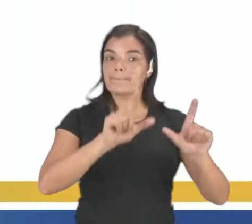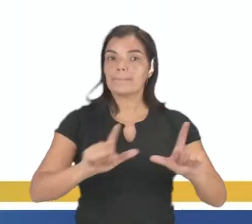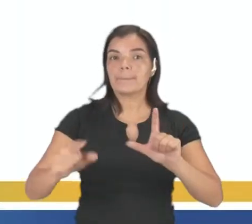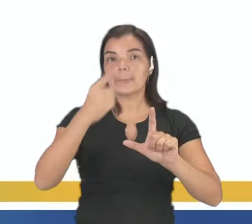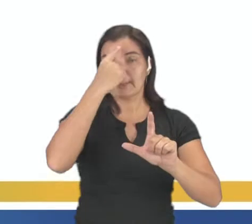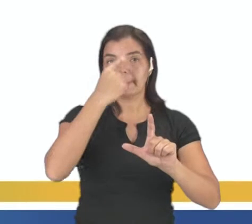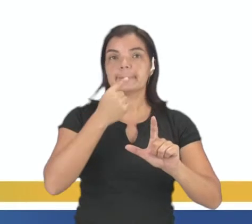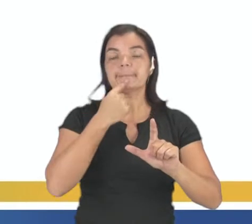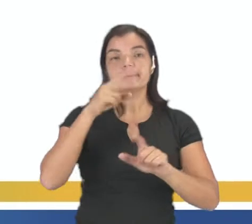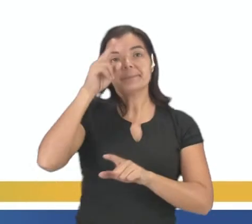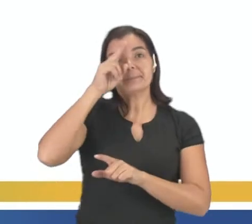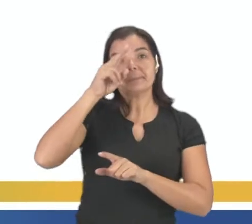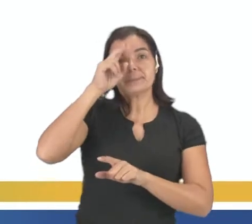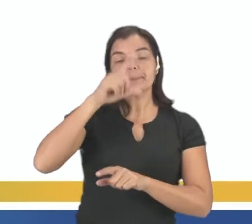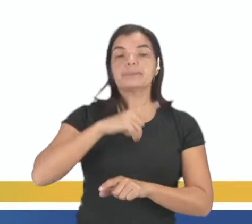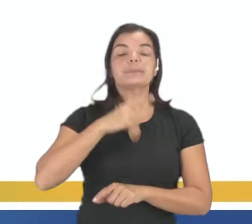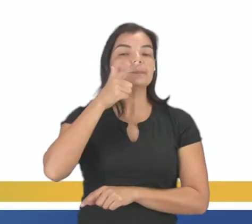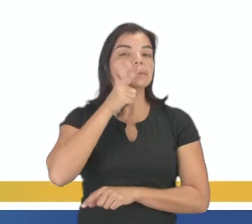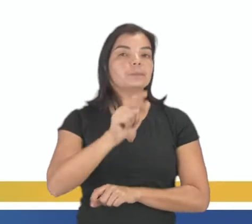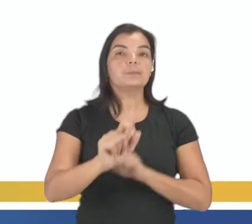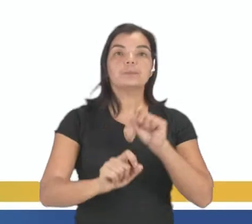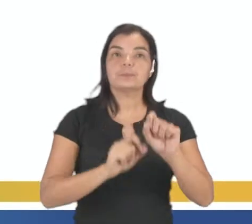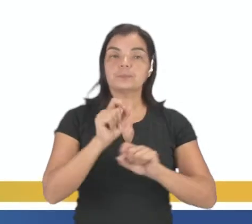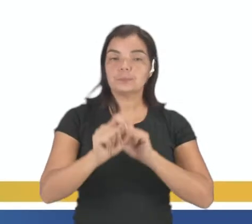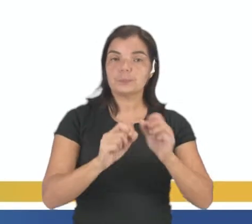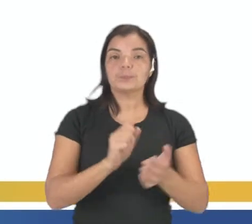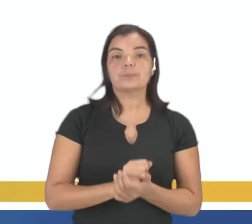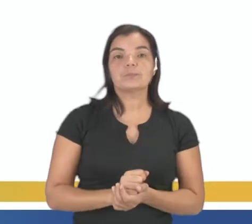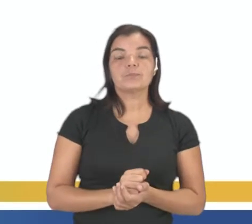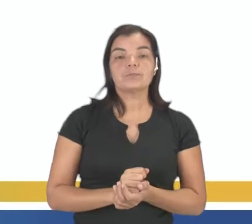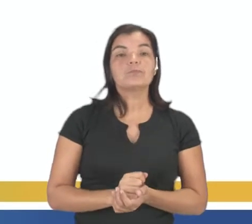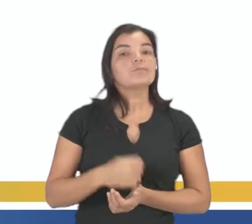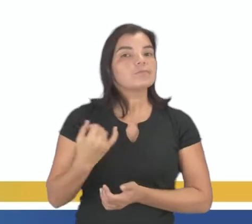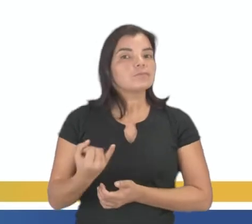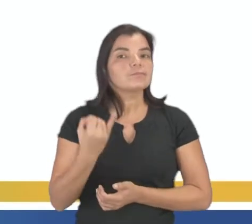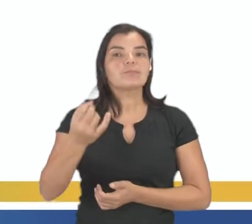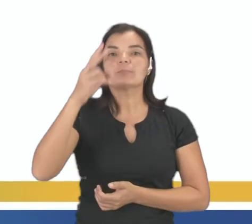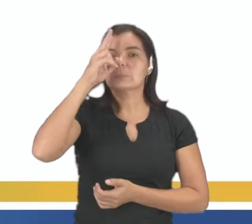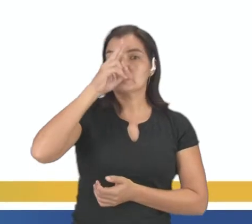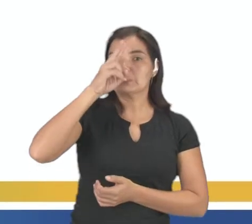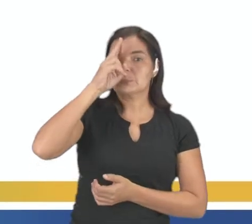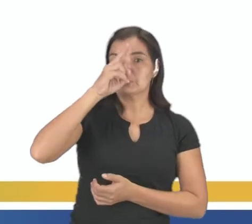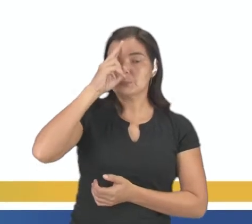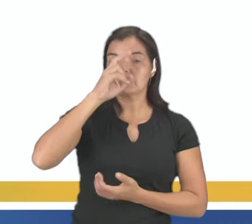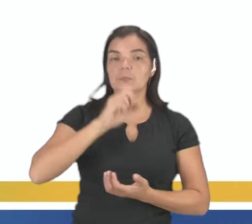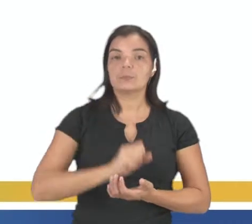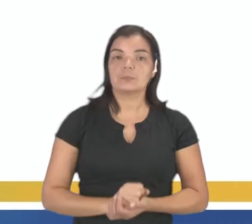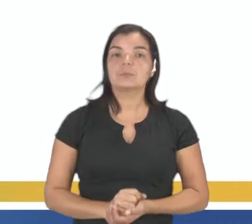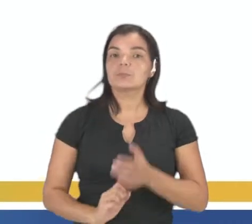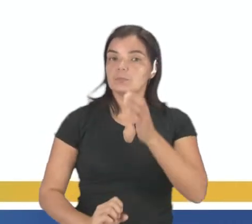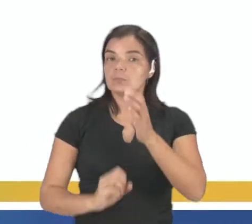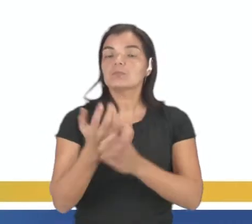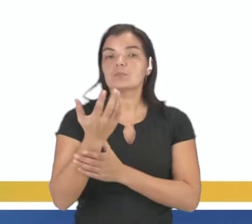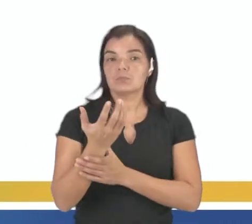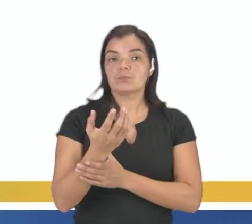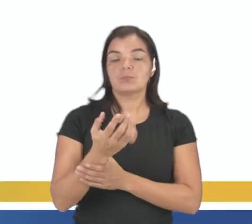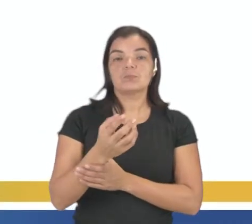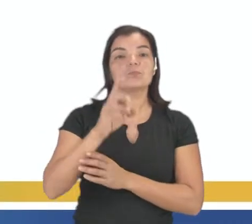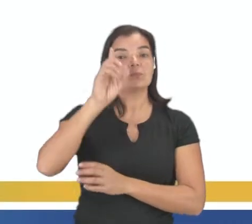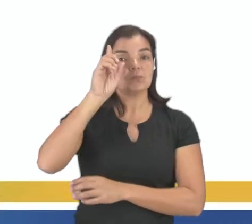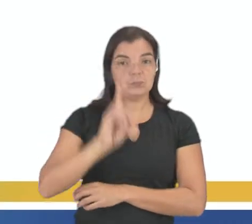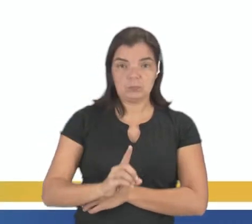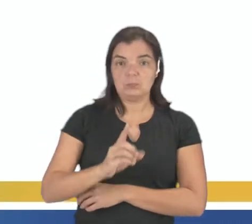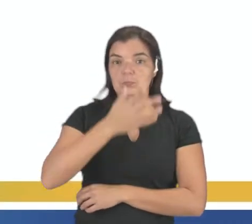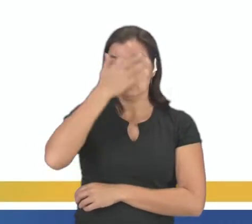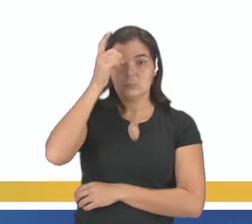Na história, né, a gente considera que um dos marcos da história, de onde origina os direitos do